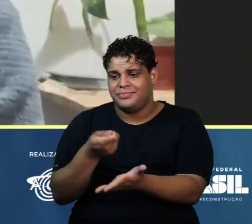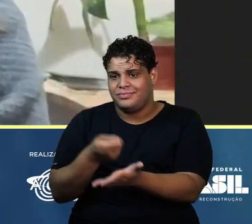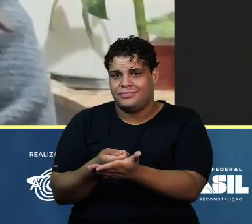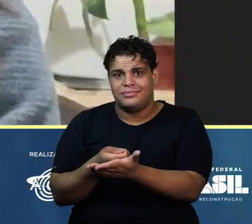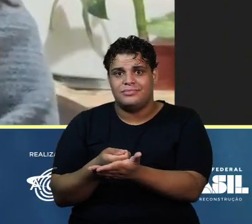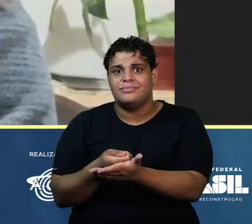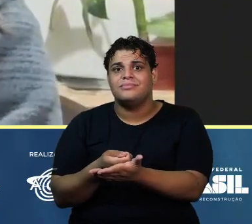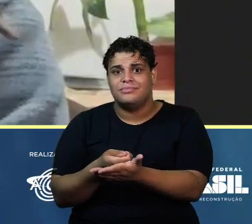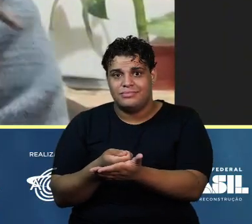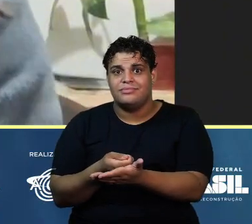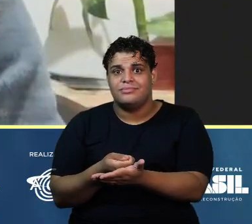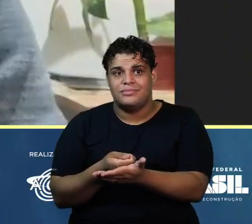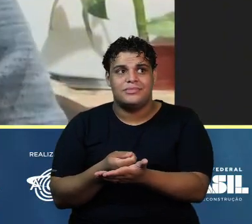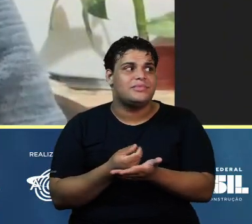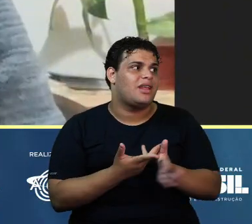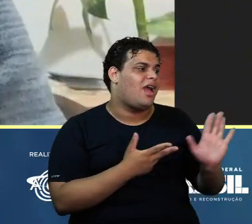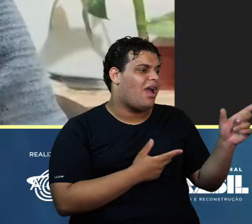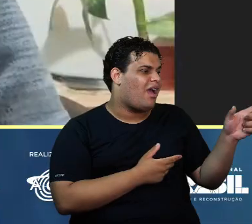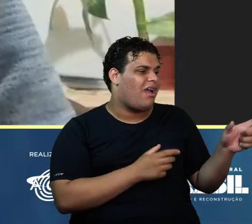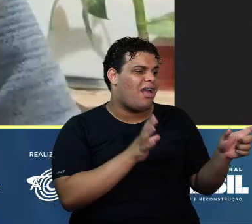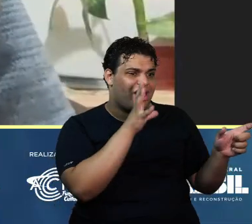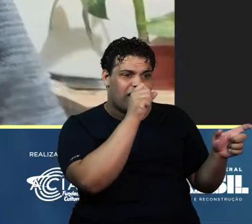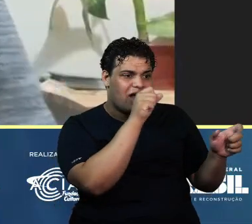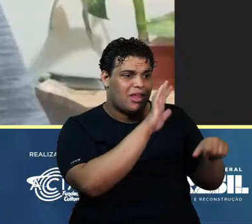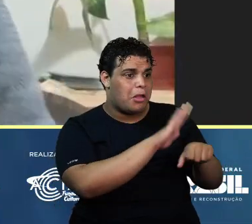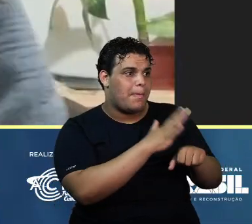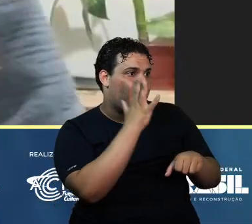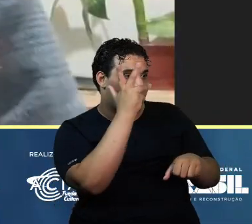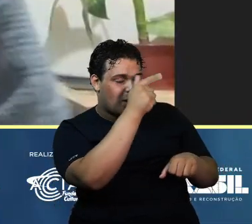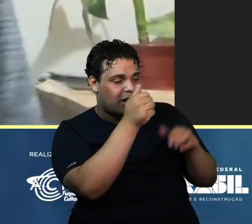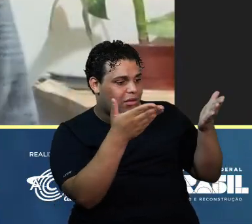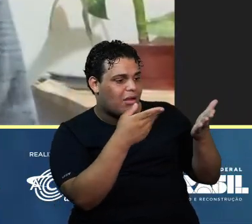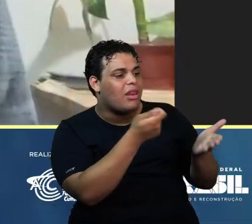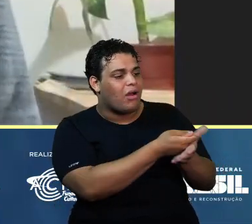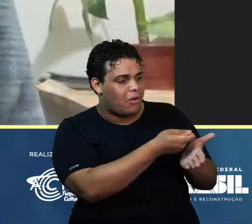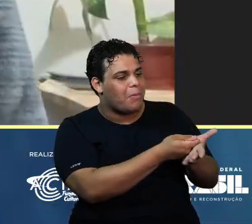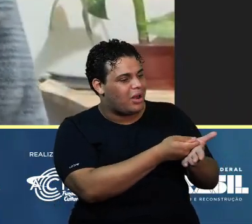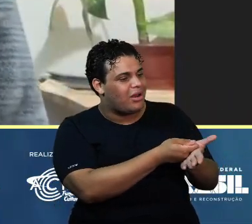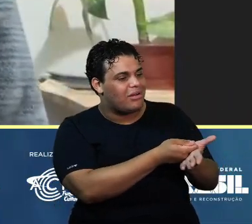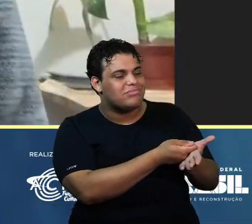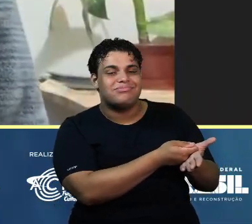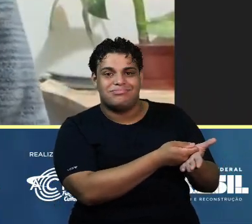da moda, cor laranja, é a mais bonita do momento, então eu vou comprar aquela.